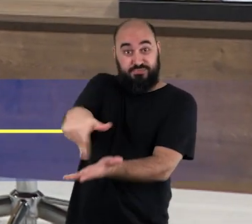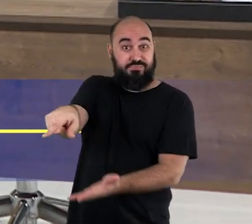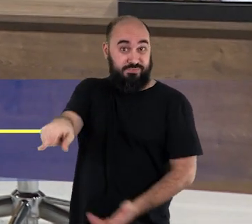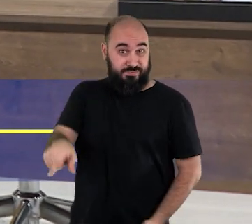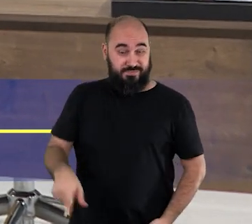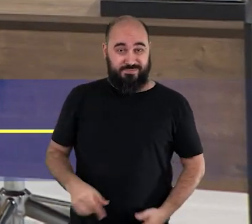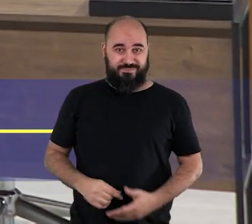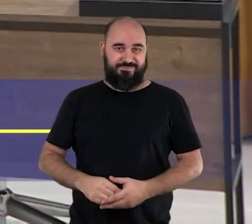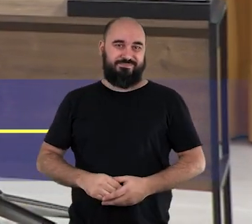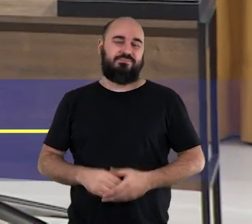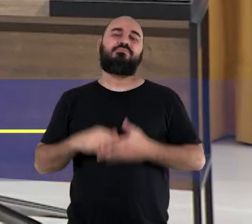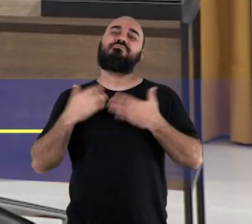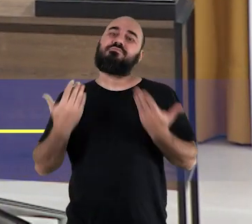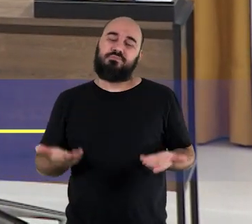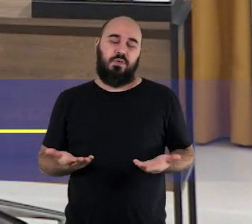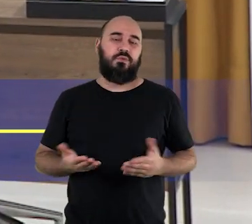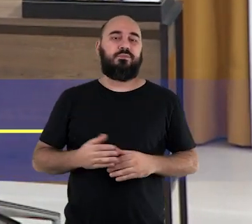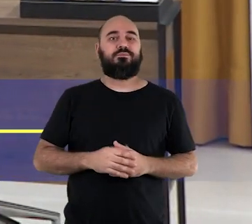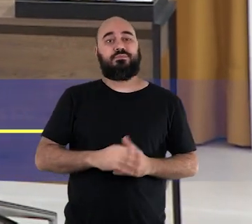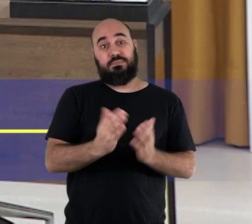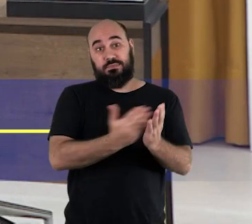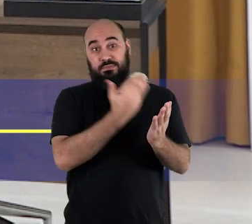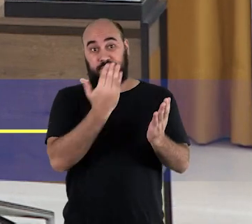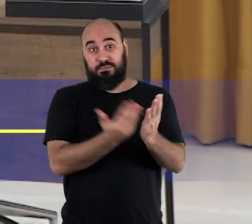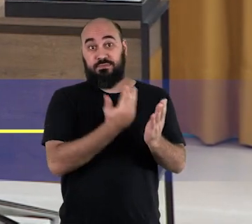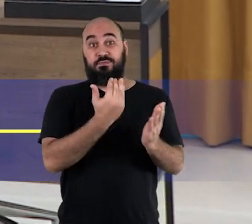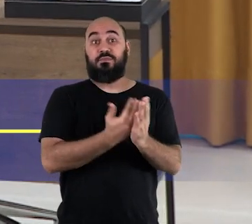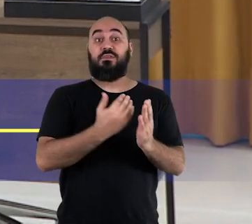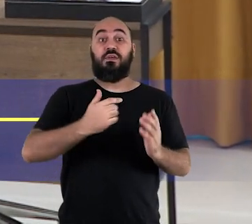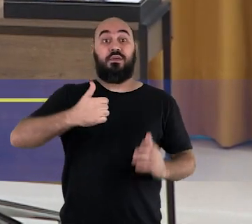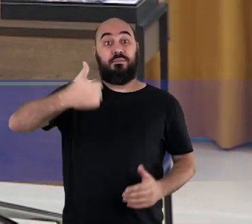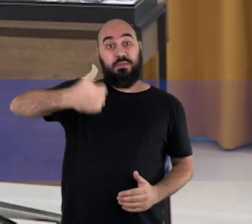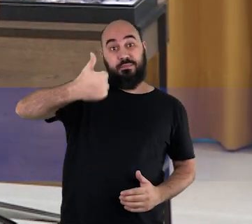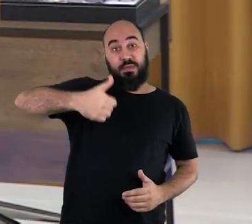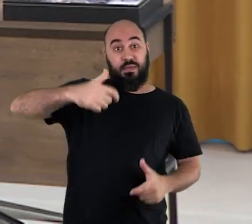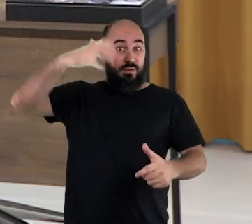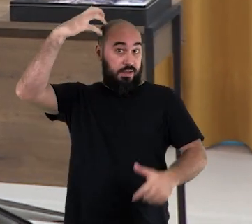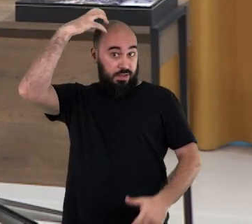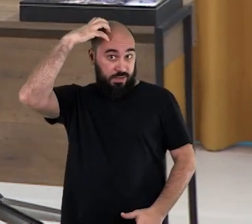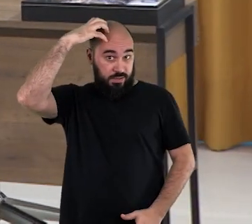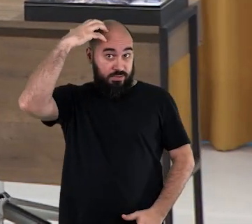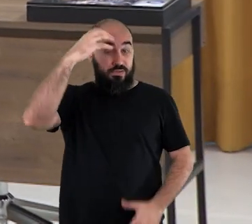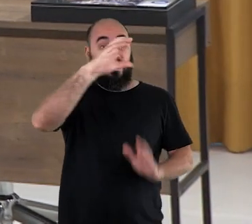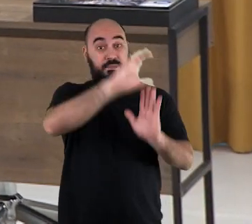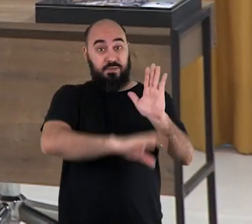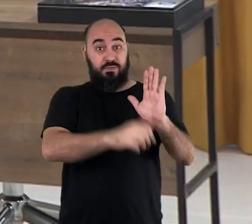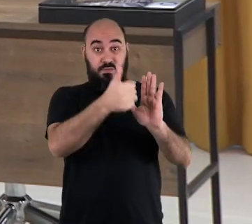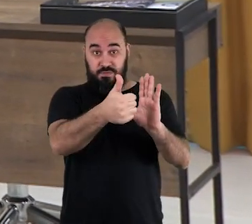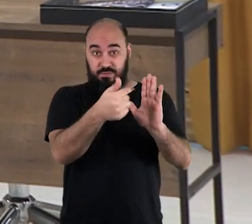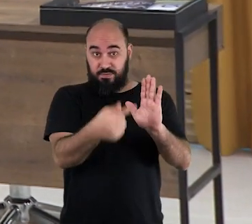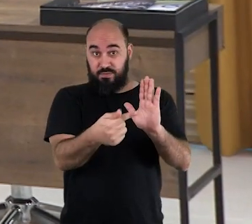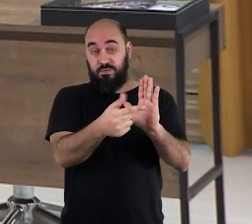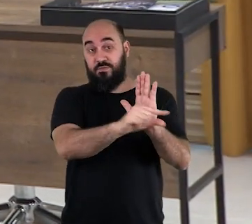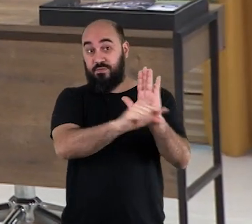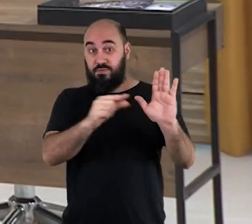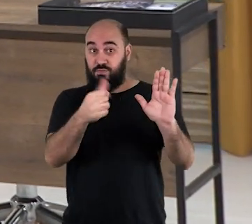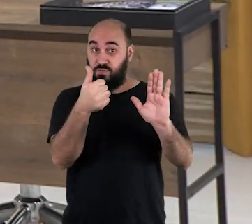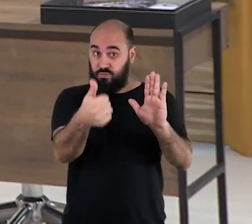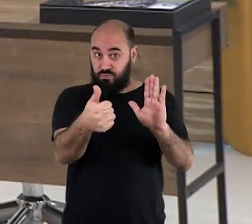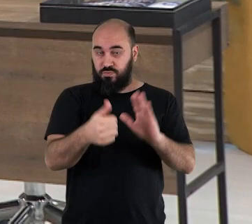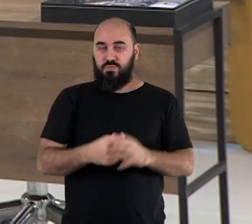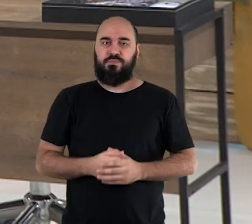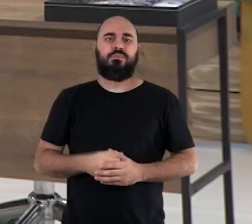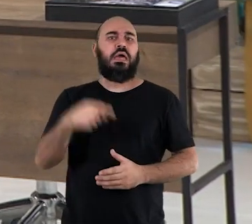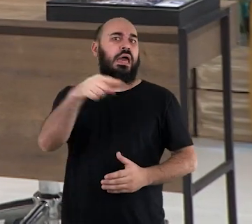capítulo 17. Primeiro livro dos Reis, capítulo 17, verso 1. Aqui inicia-se a história do